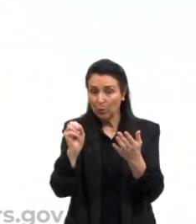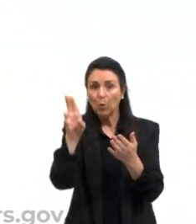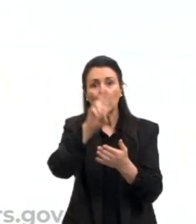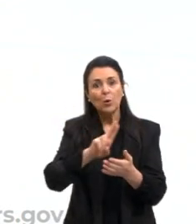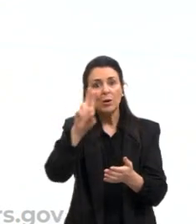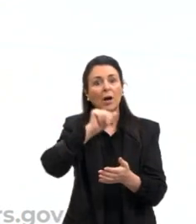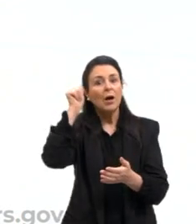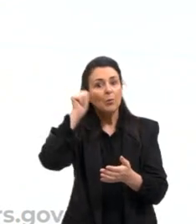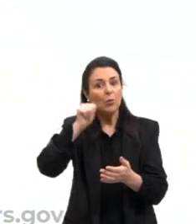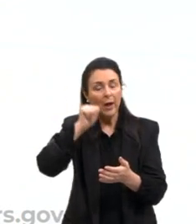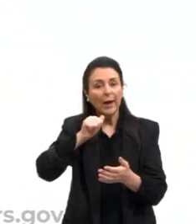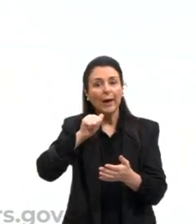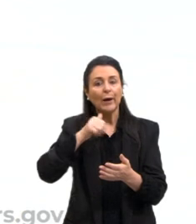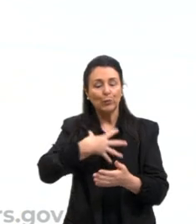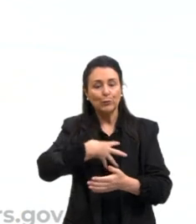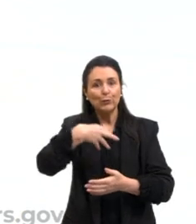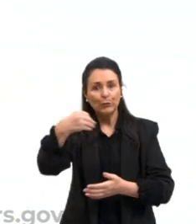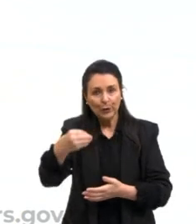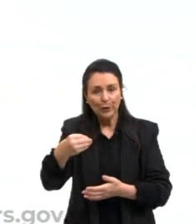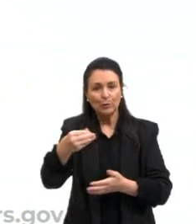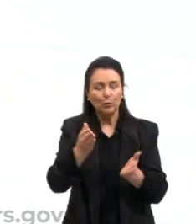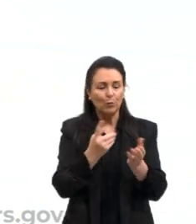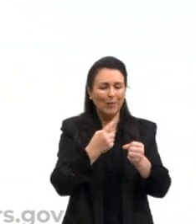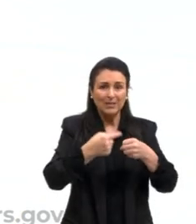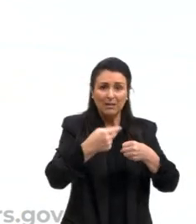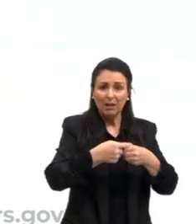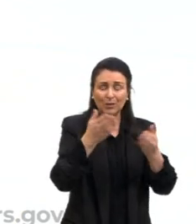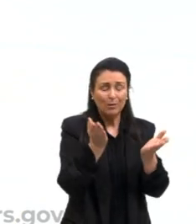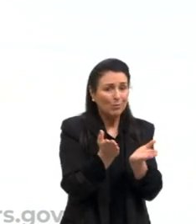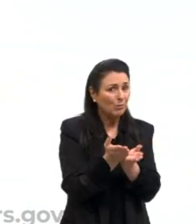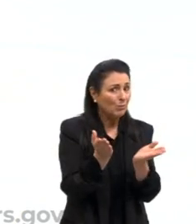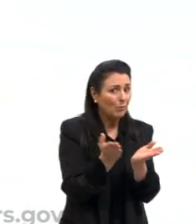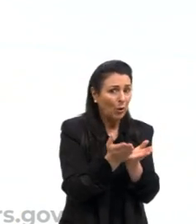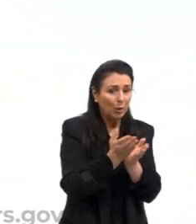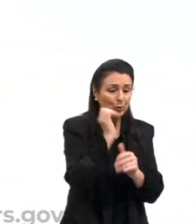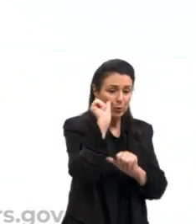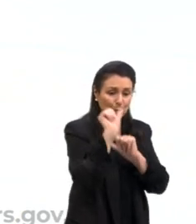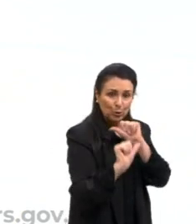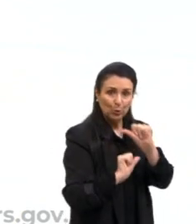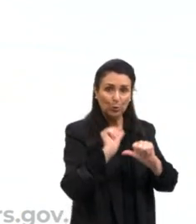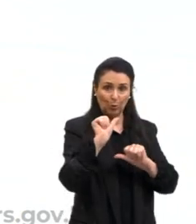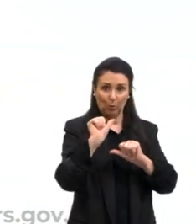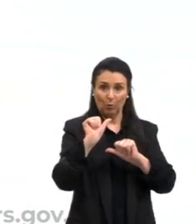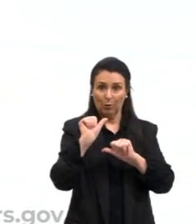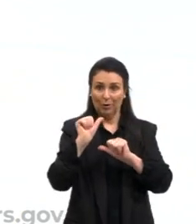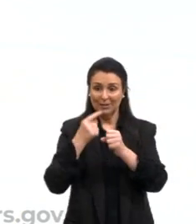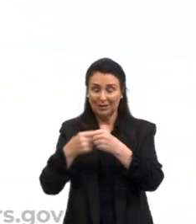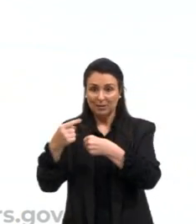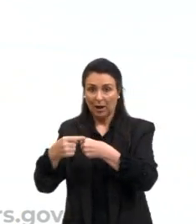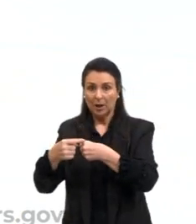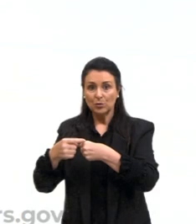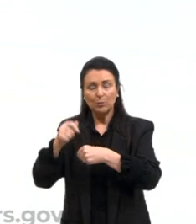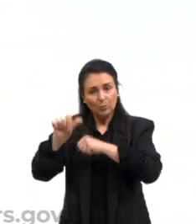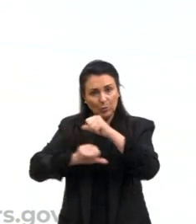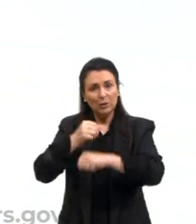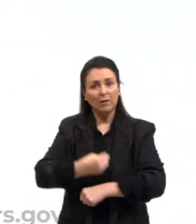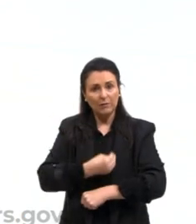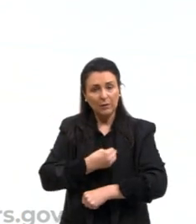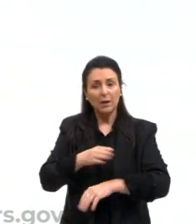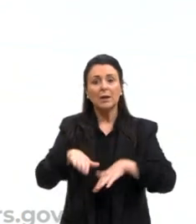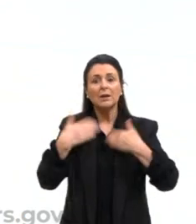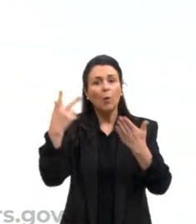filhos que saiu de uma cidade muito pobre do Nordeste e veio para a cidade tentar a vida então assim isso acontece